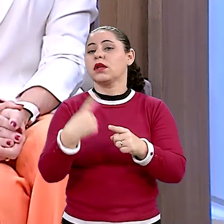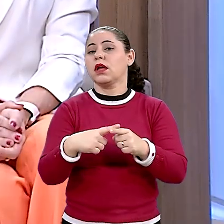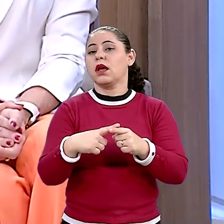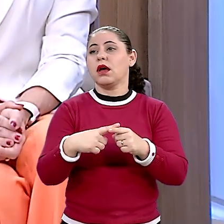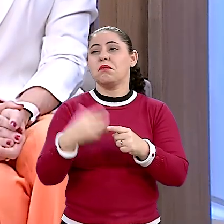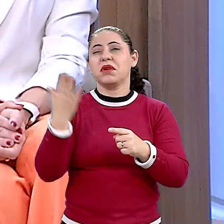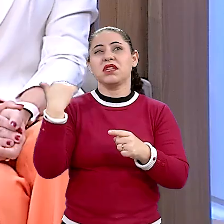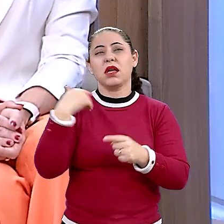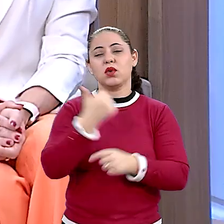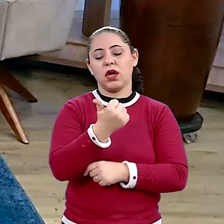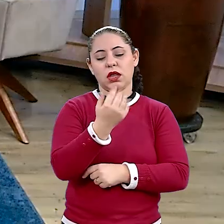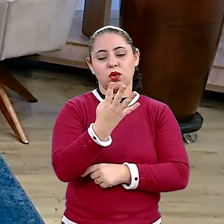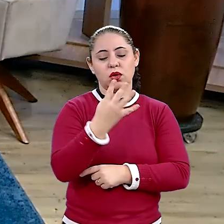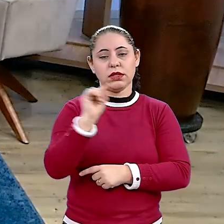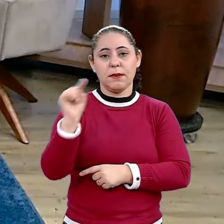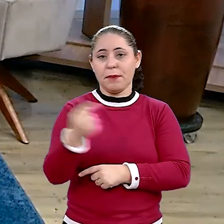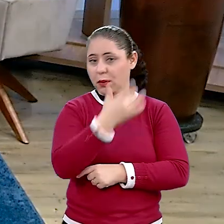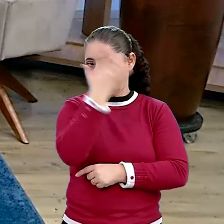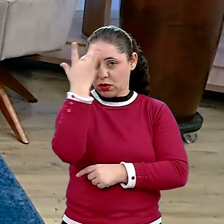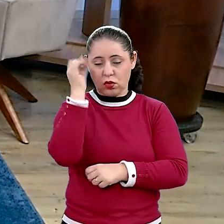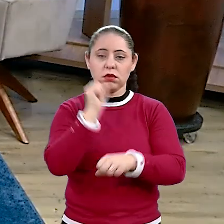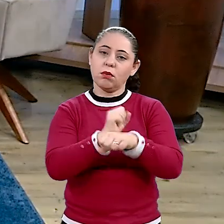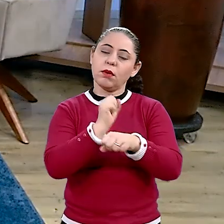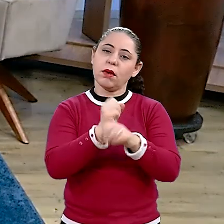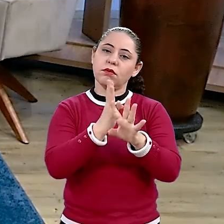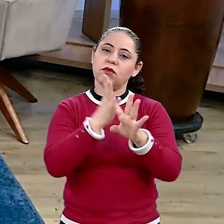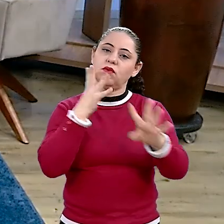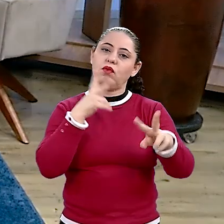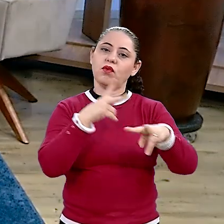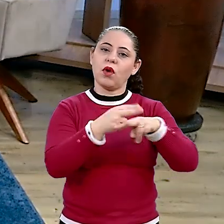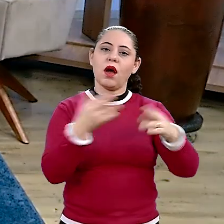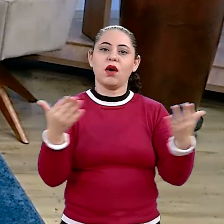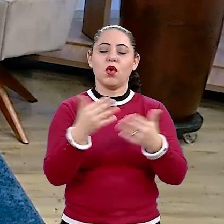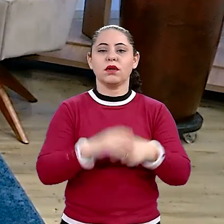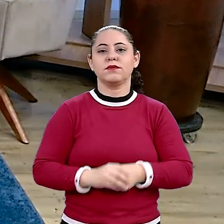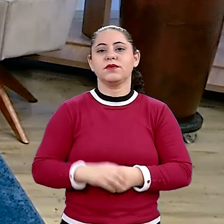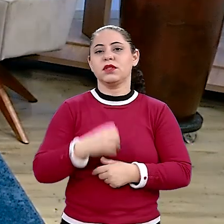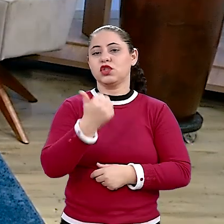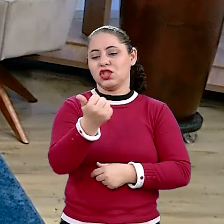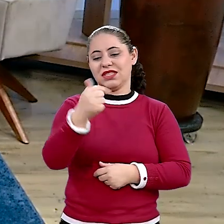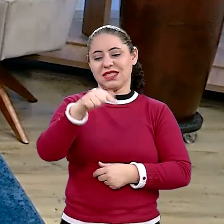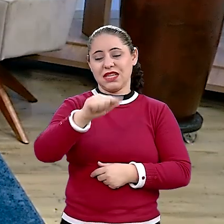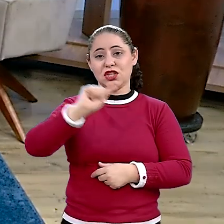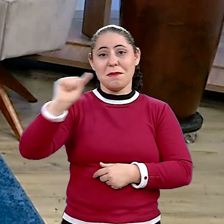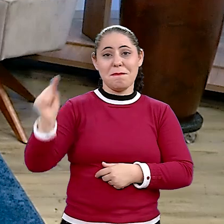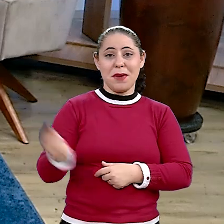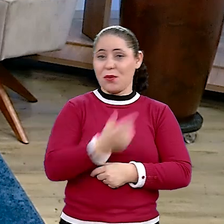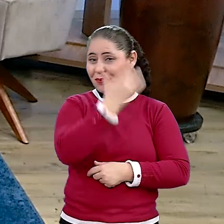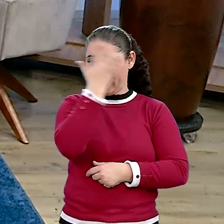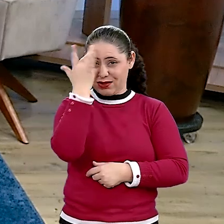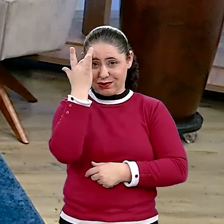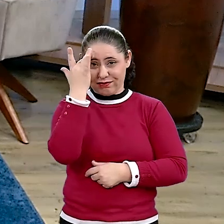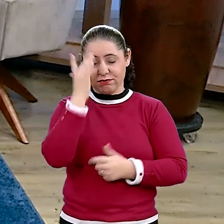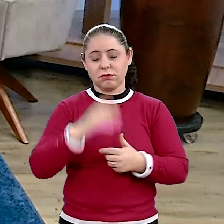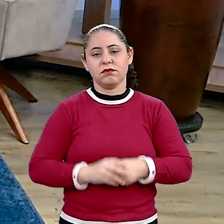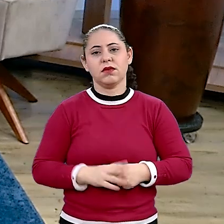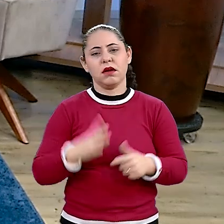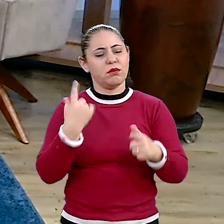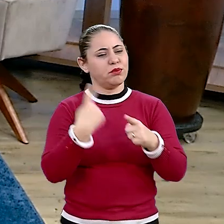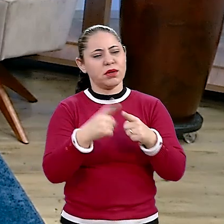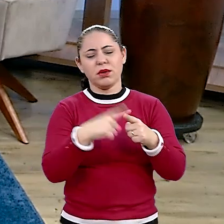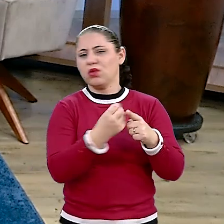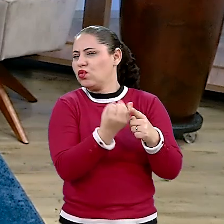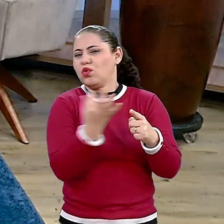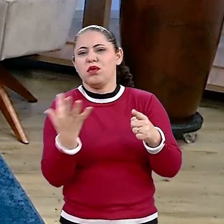nós tínhamos 14 mil pessoas aguardando na fila da cirurgia e nós temos agora 17 mil pessoas. O problema não é nem o número